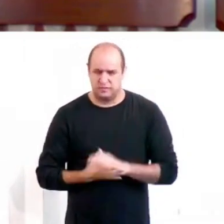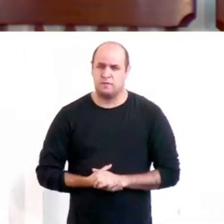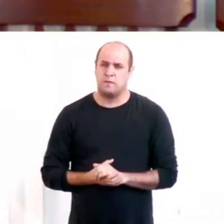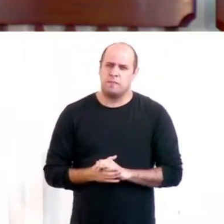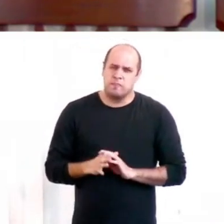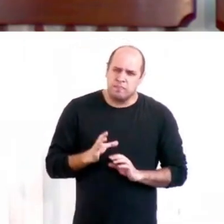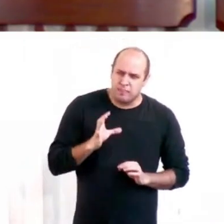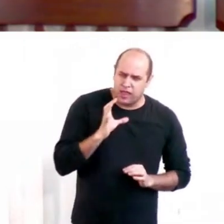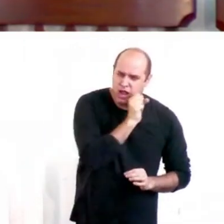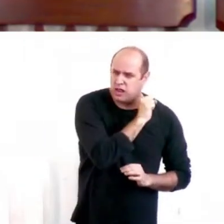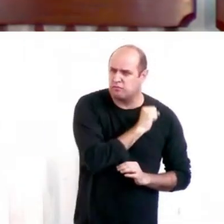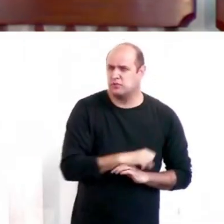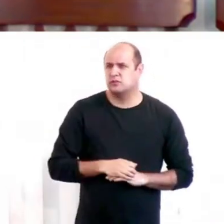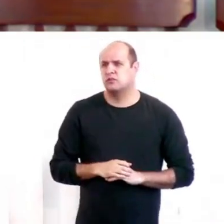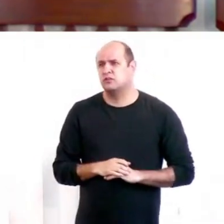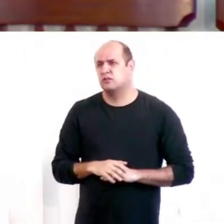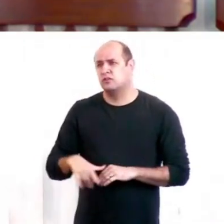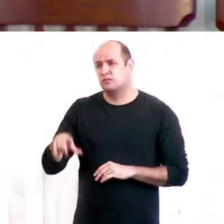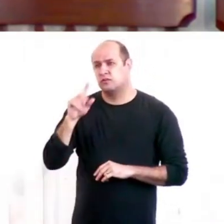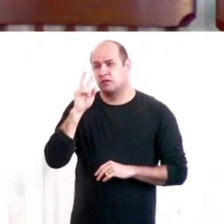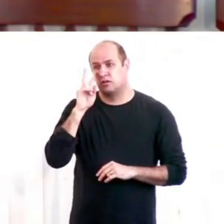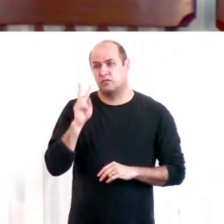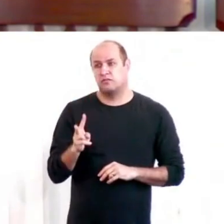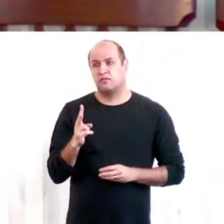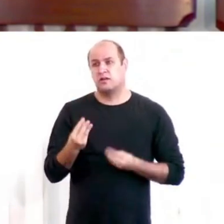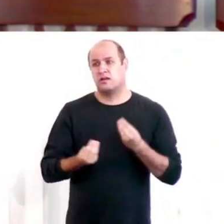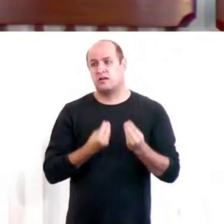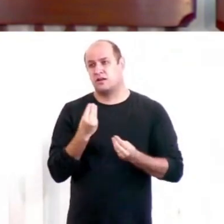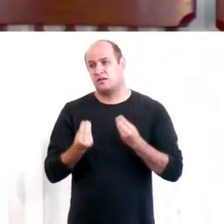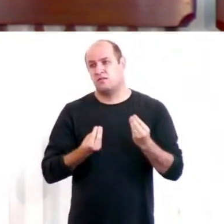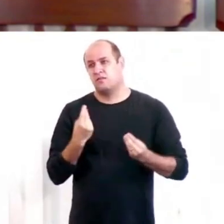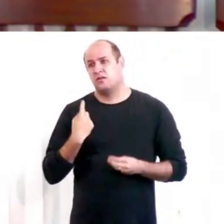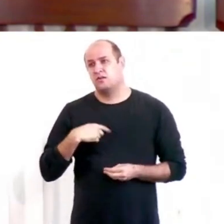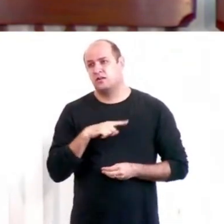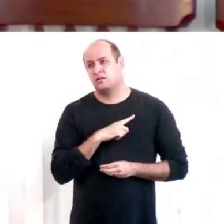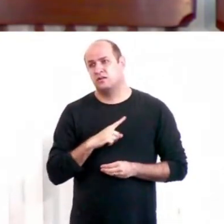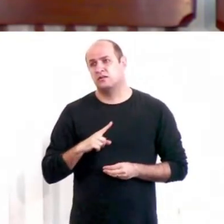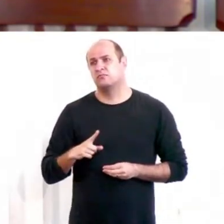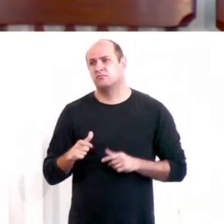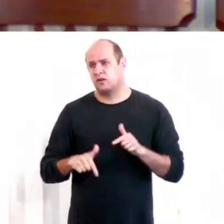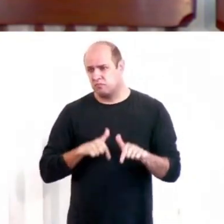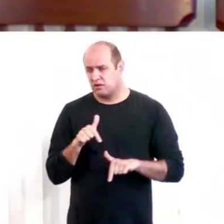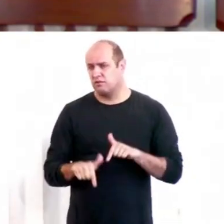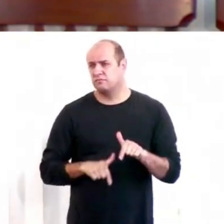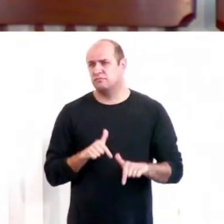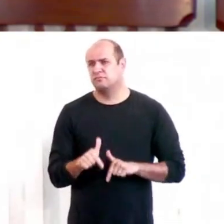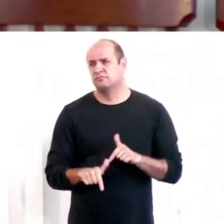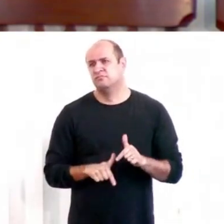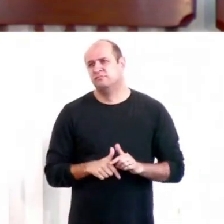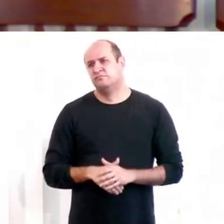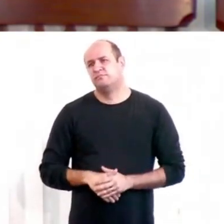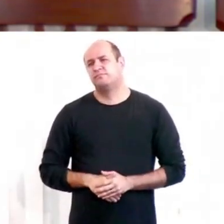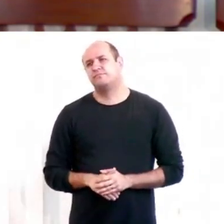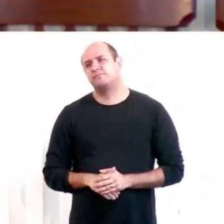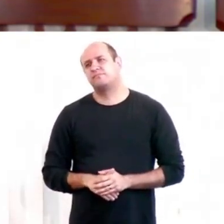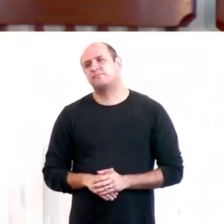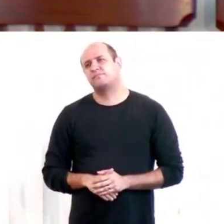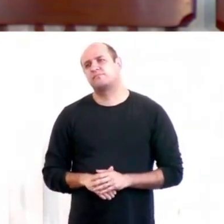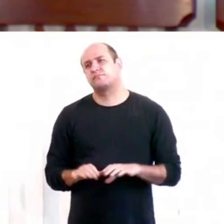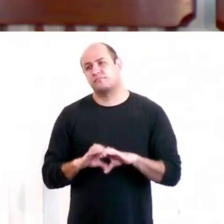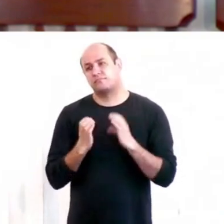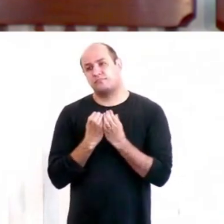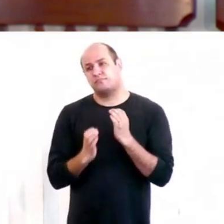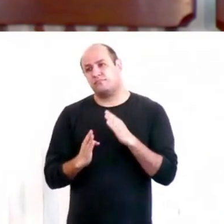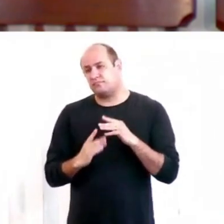só rapidamente para você ver um pouquinho do nosso trabalho. Ali a congregação